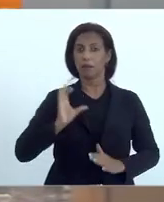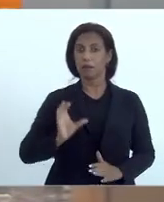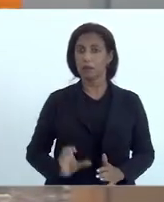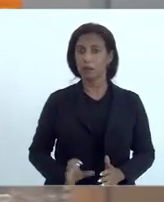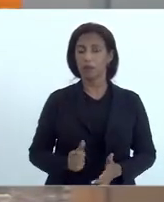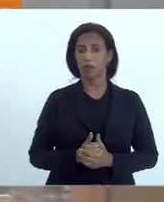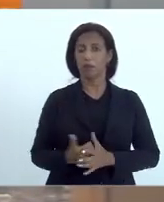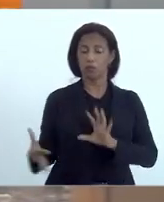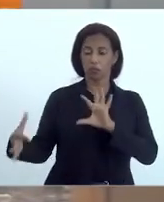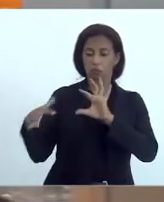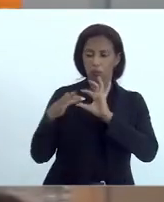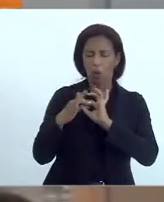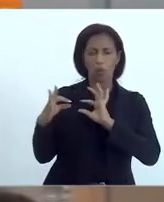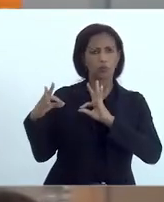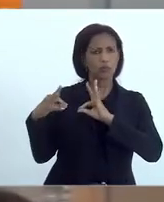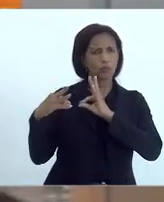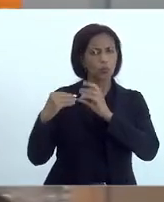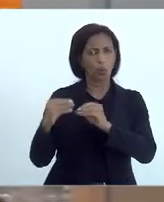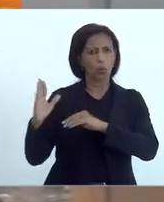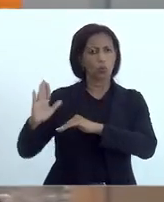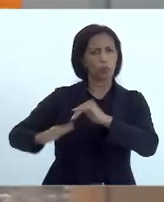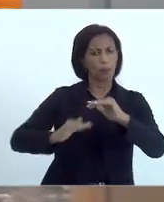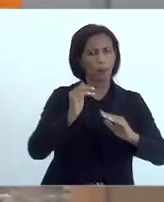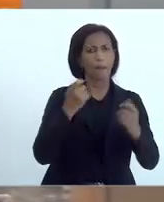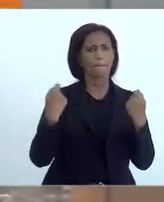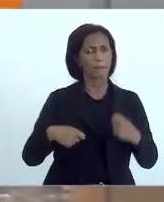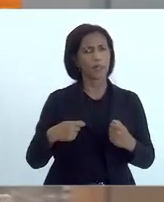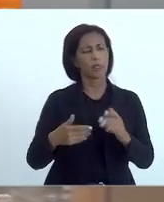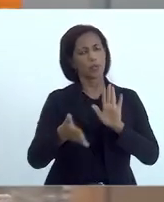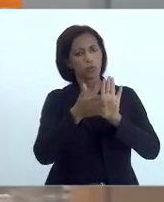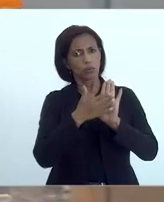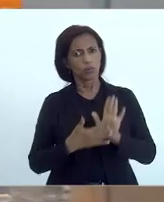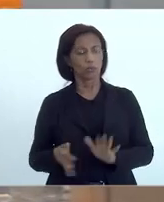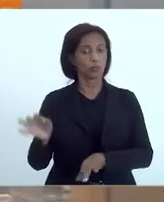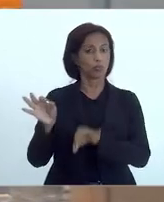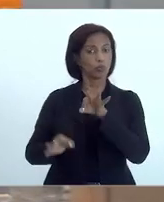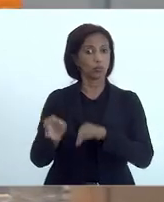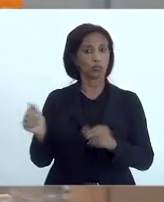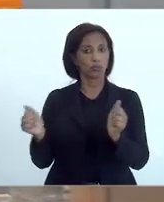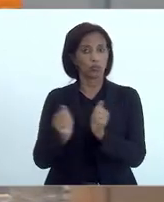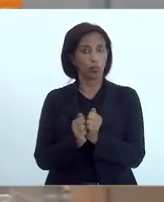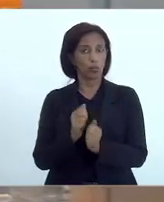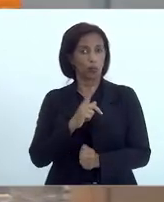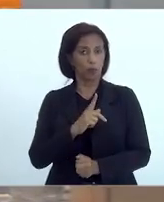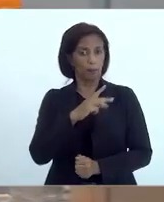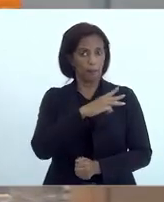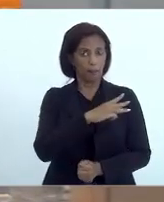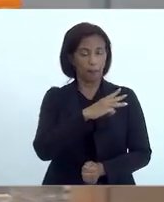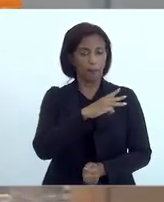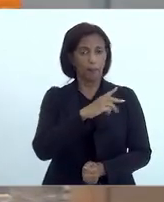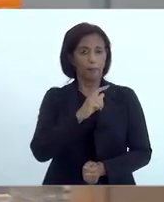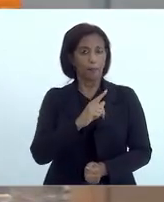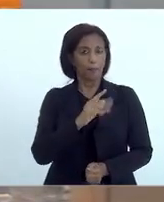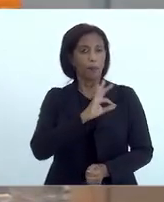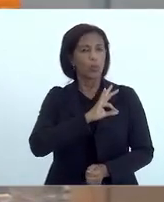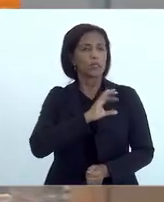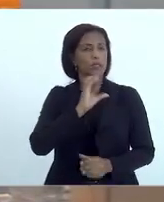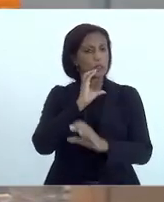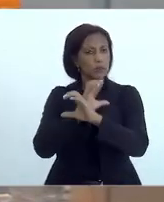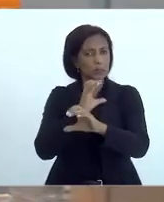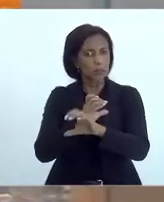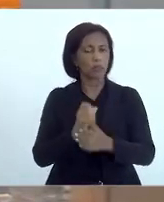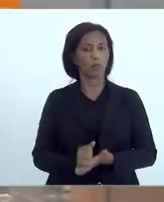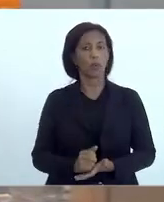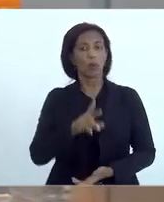de viu pularmos todas as carreiras do Corpo de Bombeiros que preciso de um parecer jurídico juntos com da Polícia Civil a gente sai para o encaminhamento